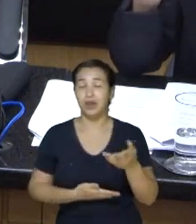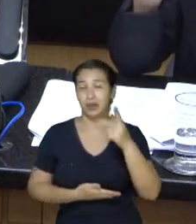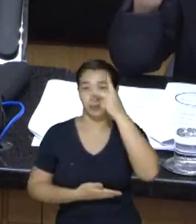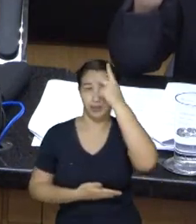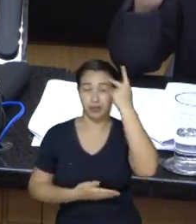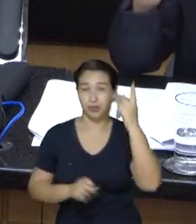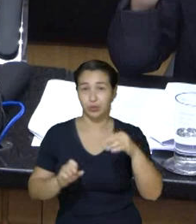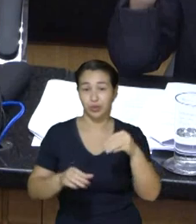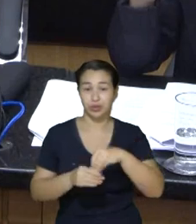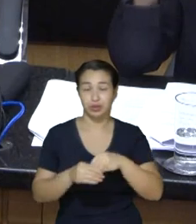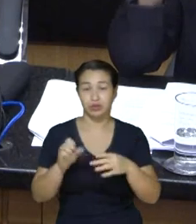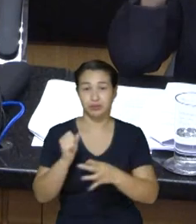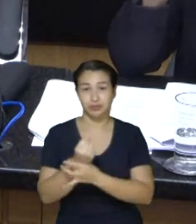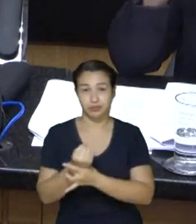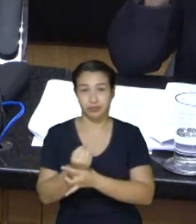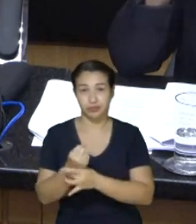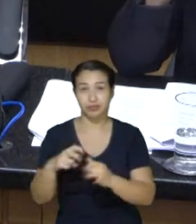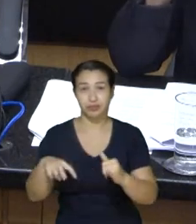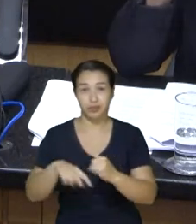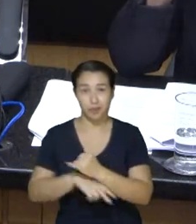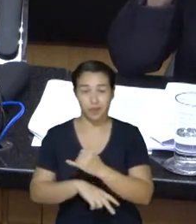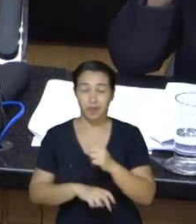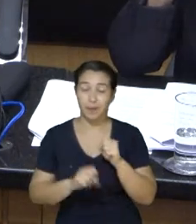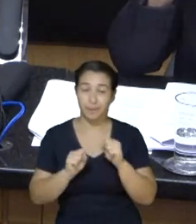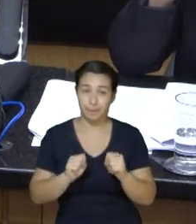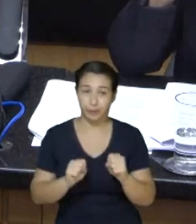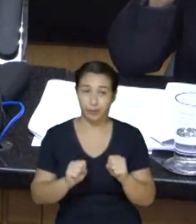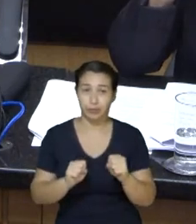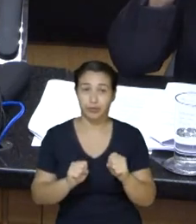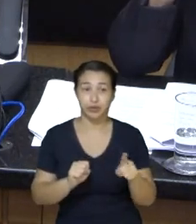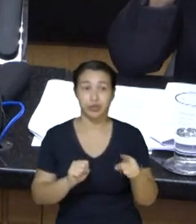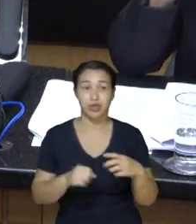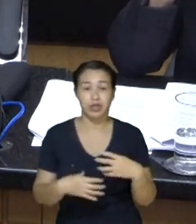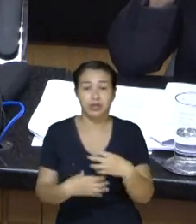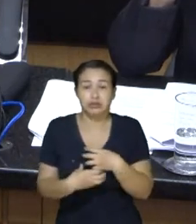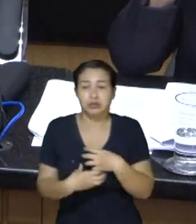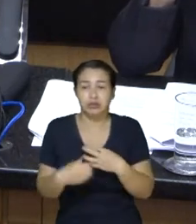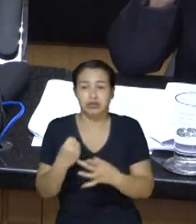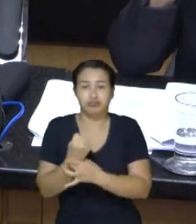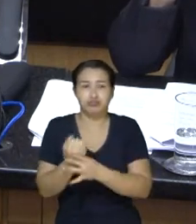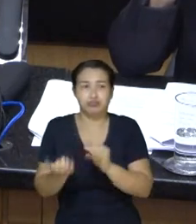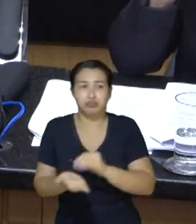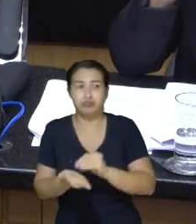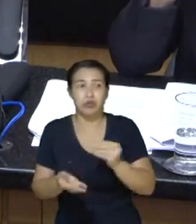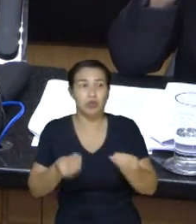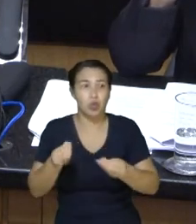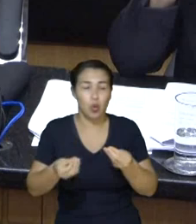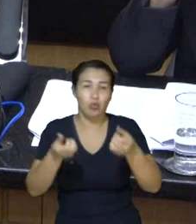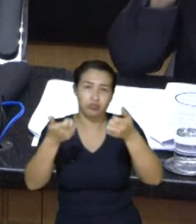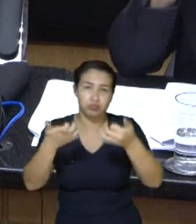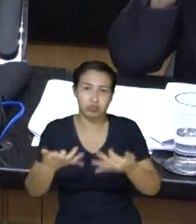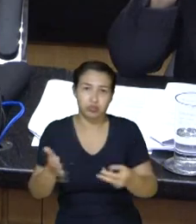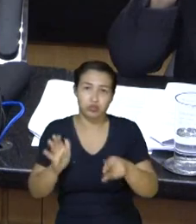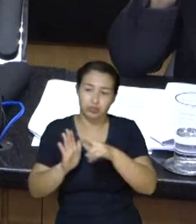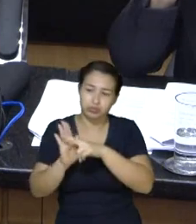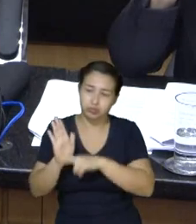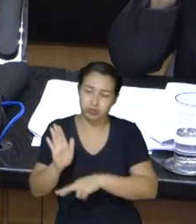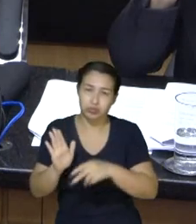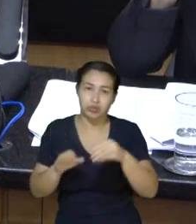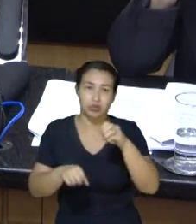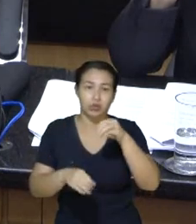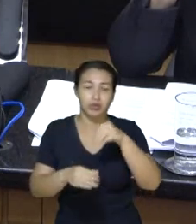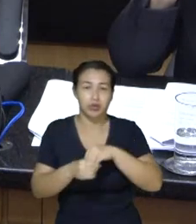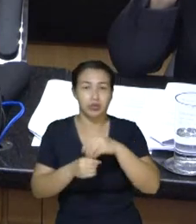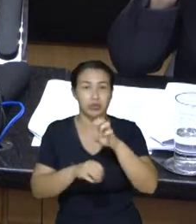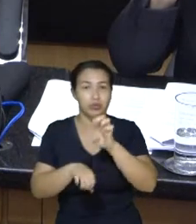segurança pública possa ser vítima de algum caso de insegurança. Assim, relatado, tendo isso no relatório do Estado, nós podemos